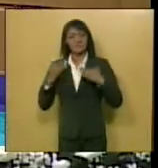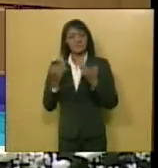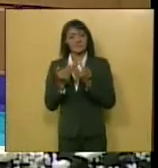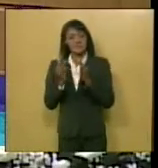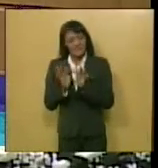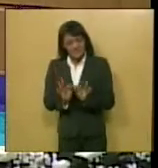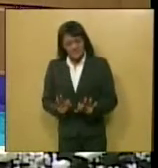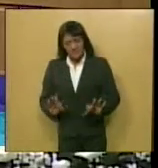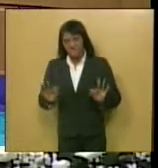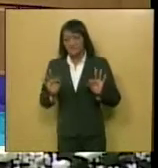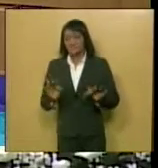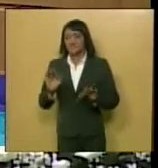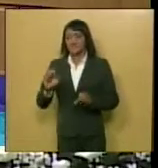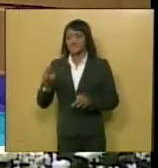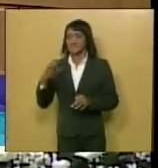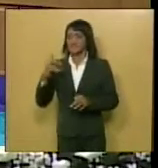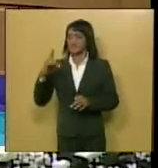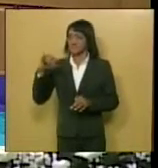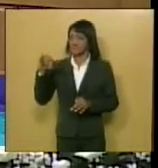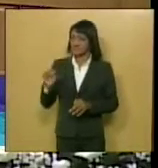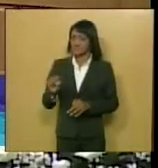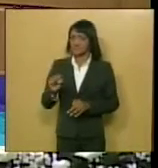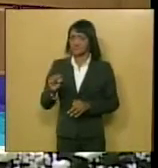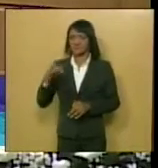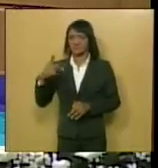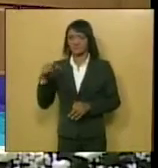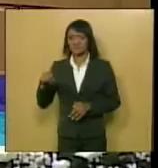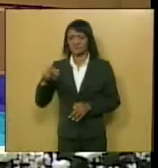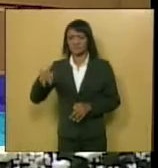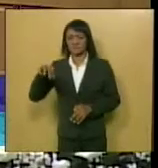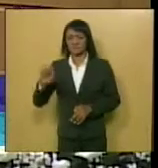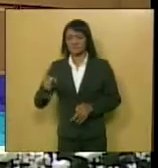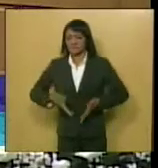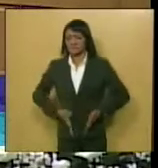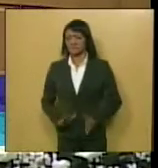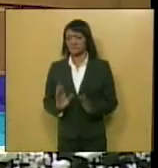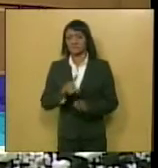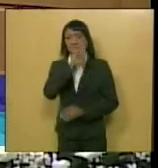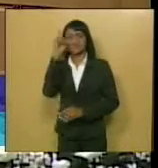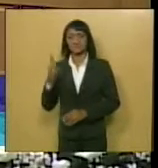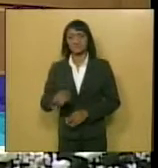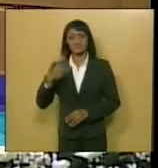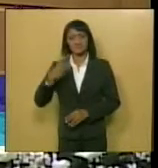humilde, Euclides Paes Mendonça nasceu no dia 3 de novembro de